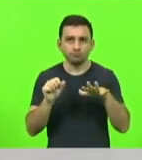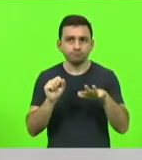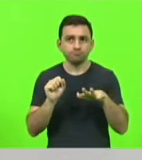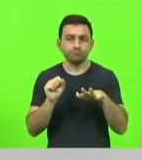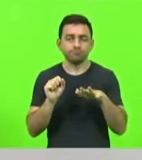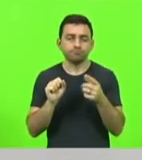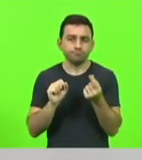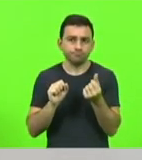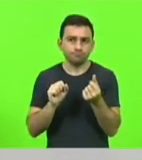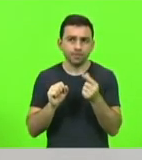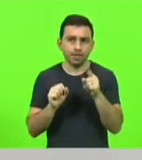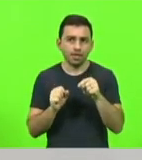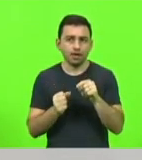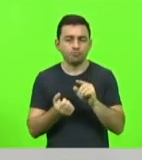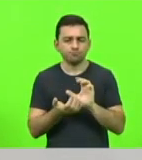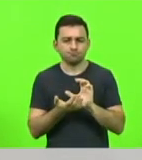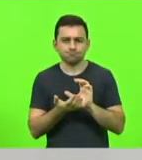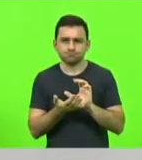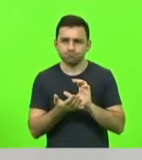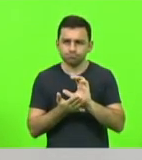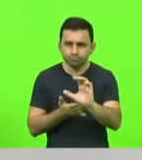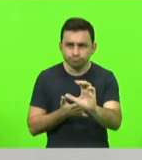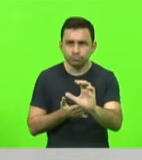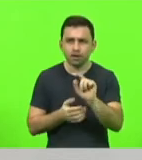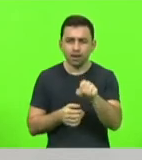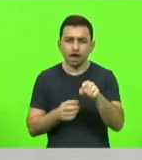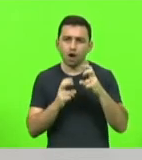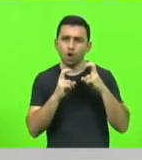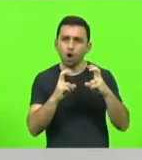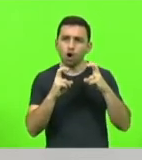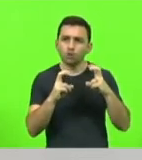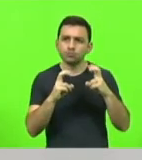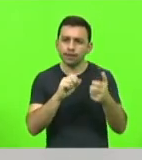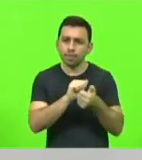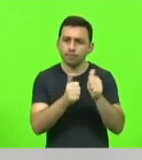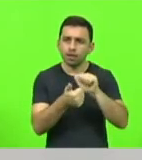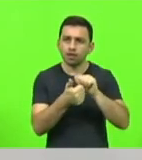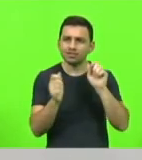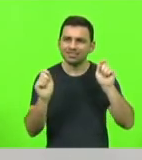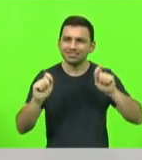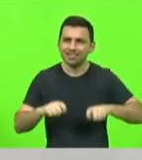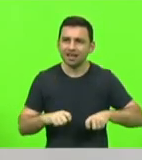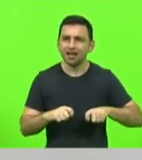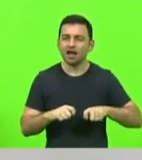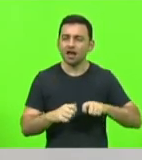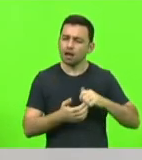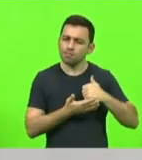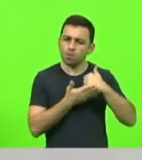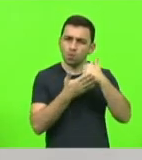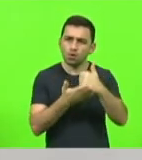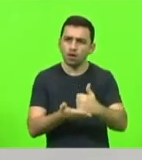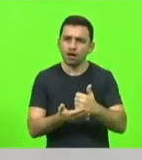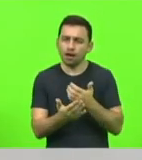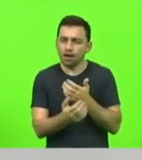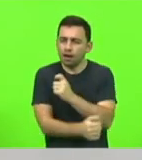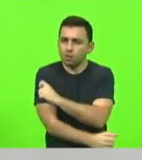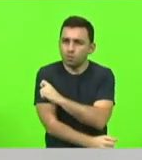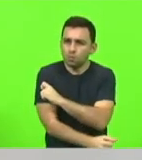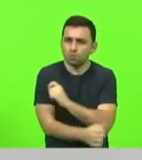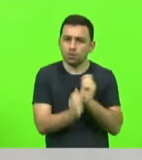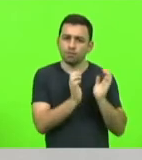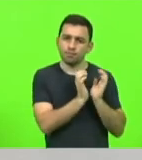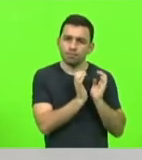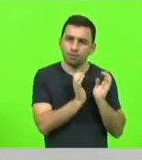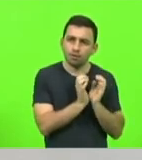para aquisição de ônibus adaptados para transportar com segurança nossos estudantes das APAES e de outras